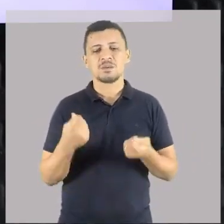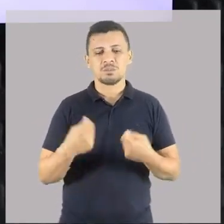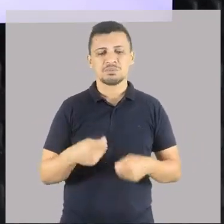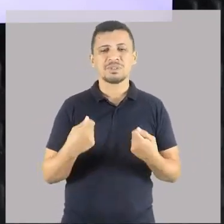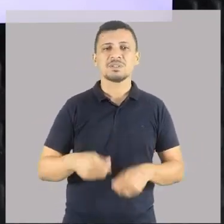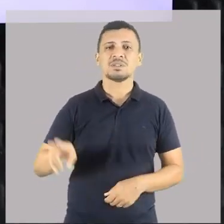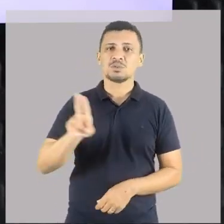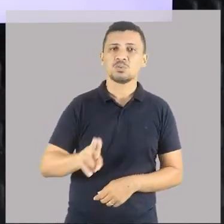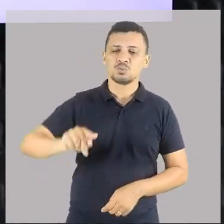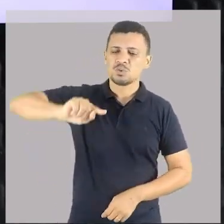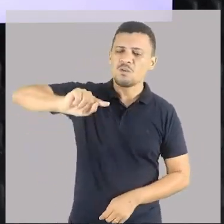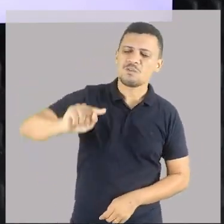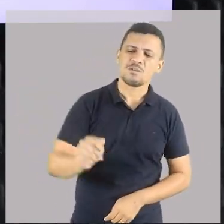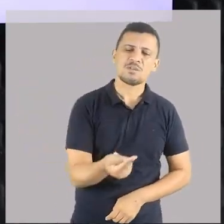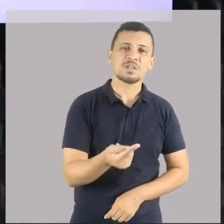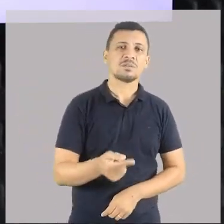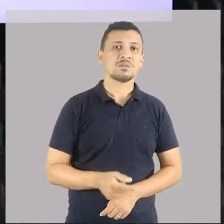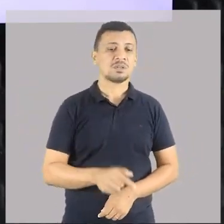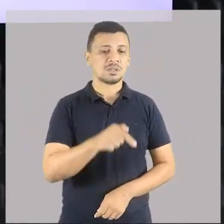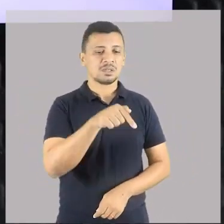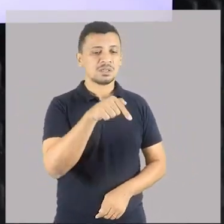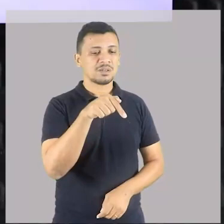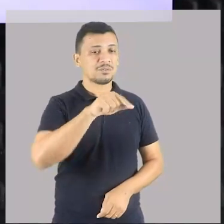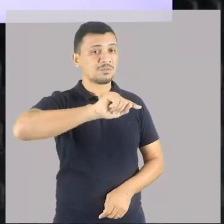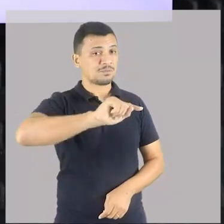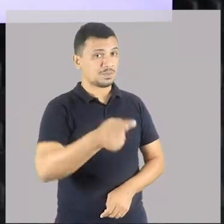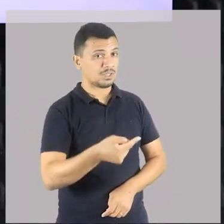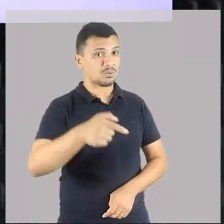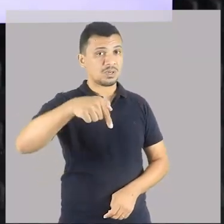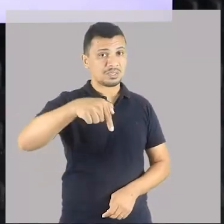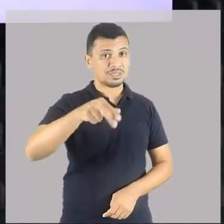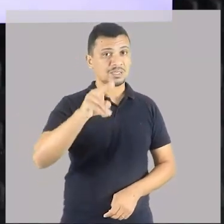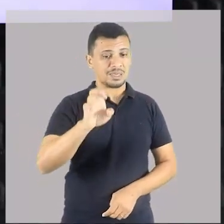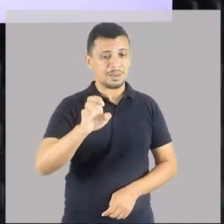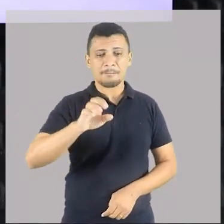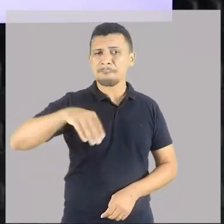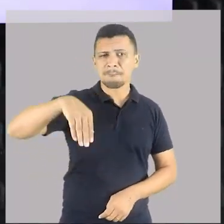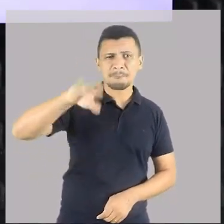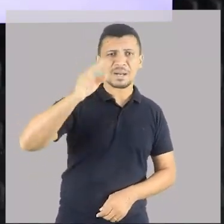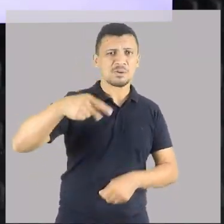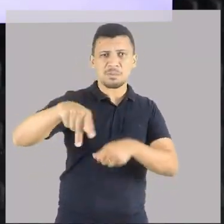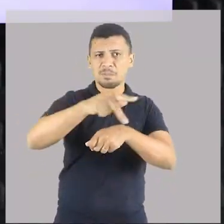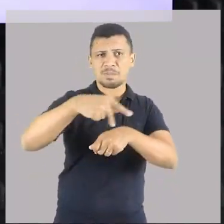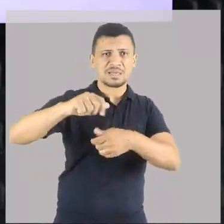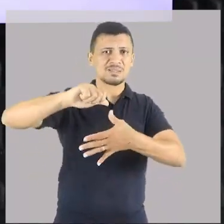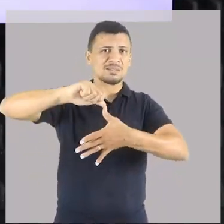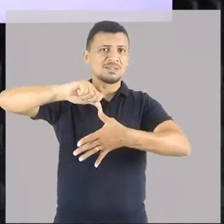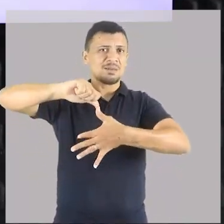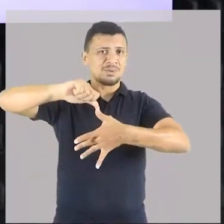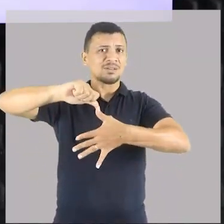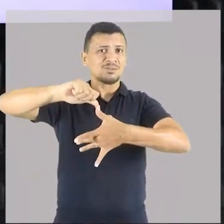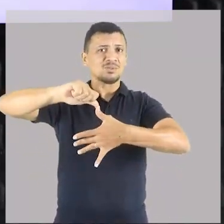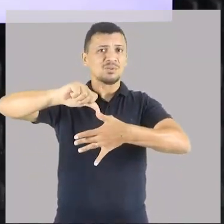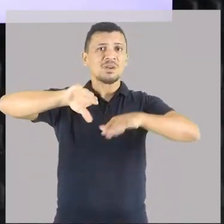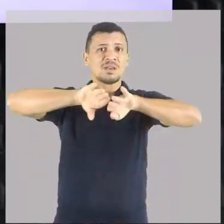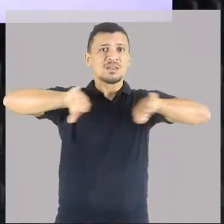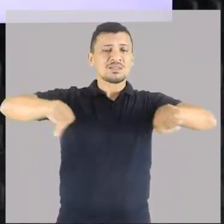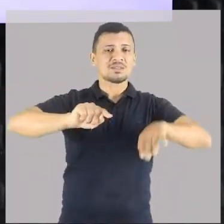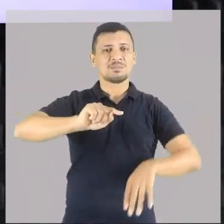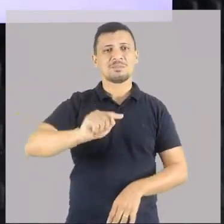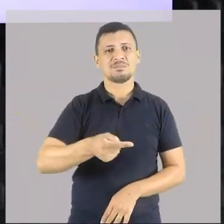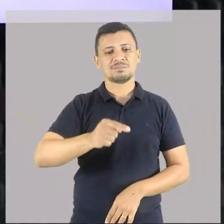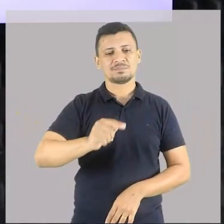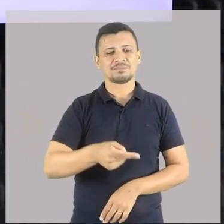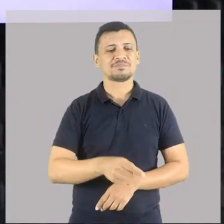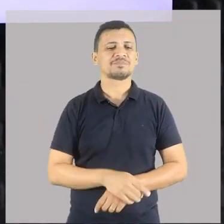pelas vírgulas, que é o maior país da América do Sul, necessariamente separado por vírgulas, tá? Informações importantes sobre as